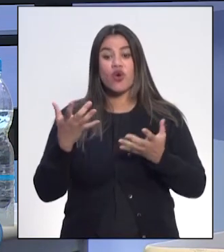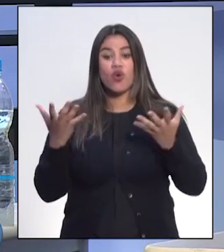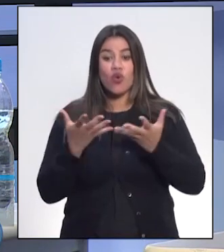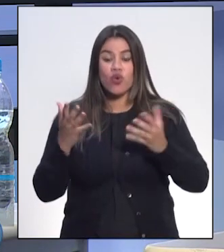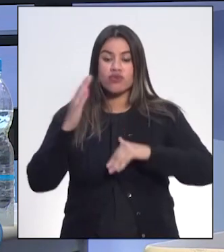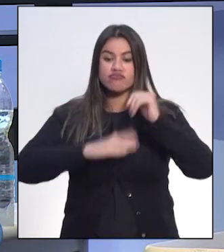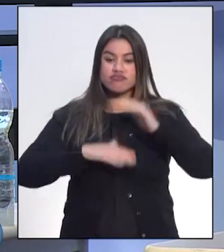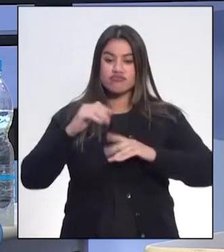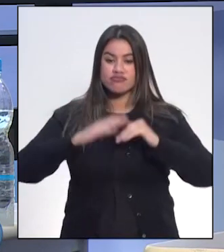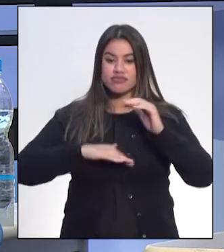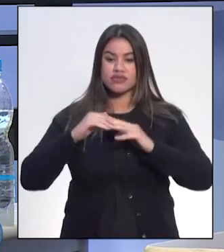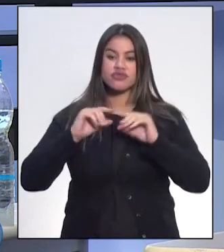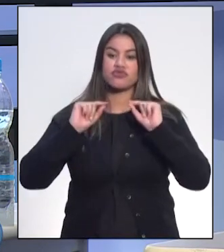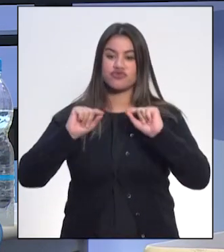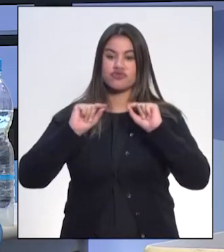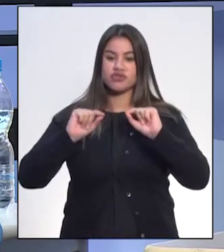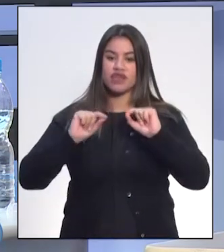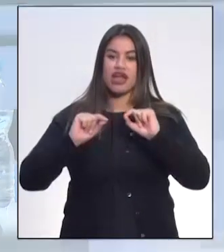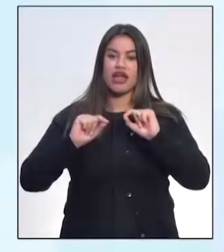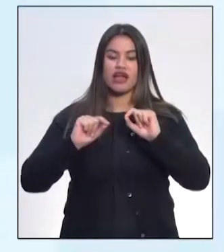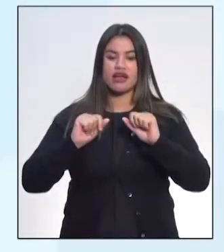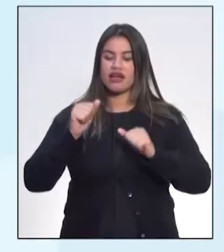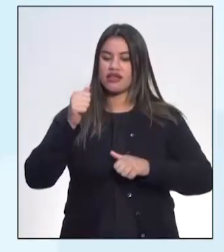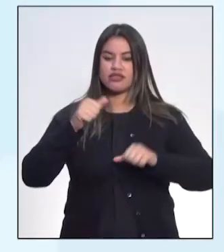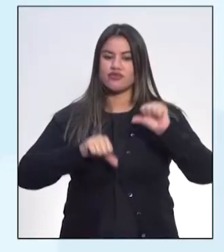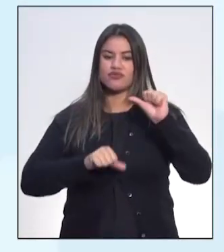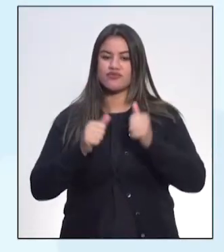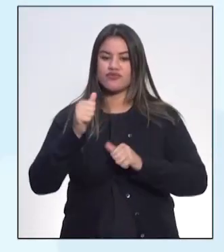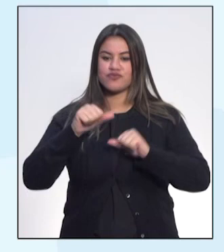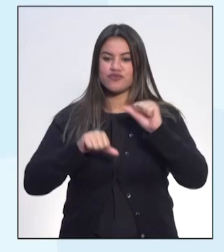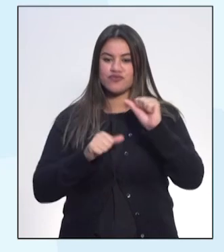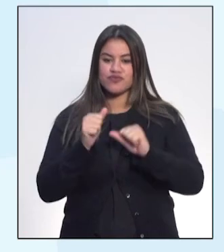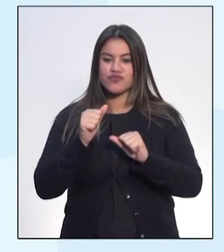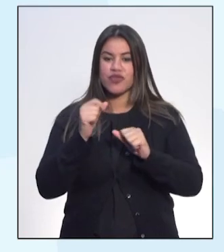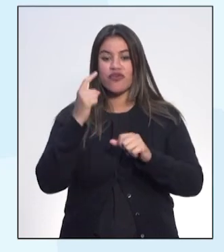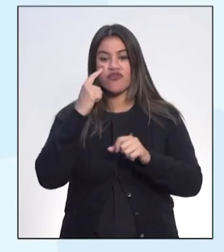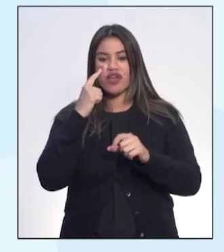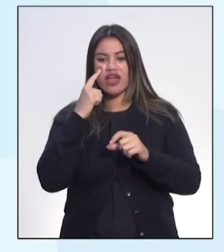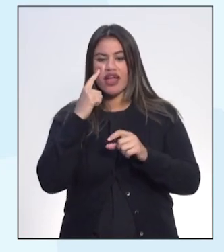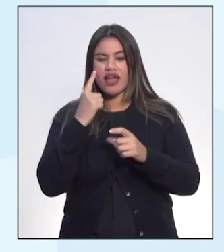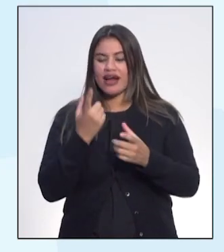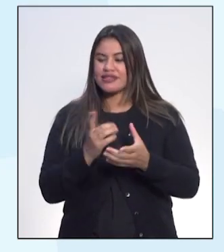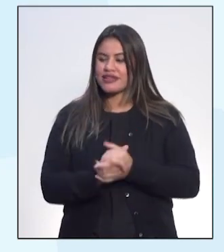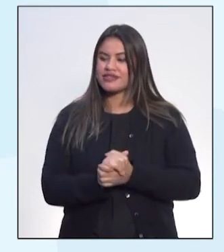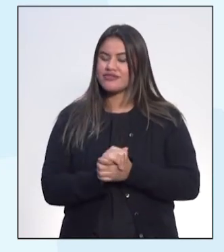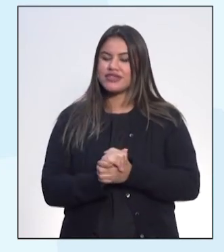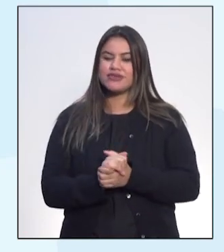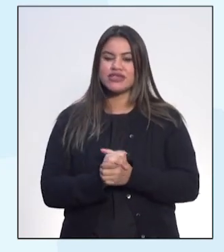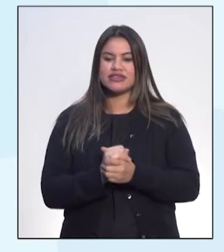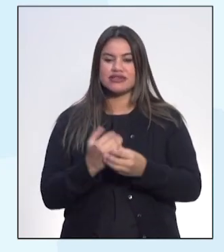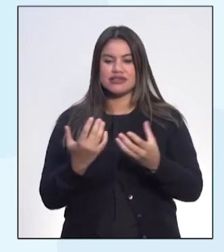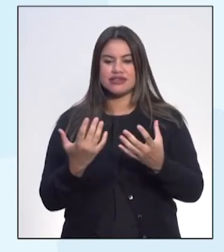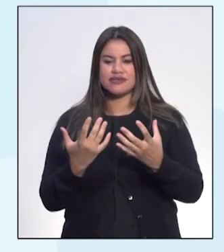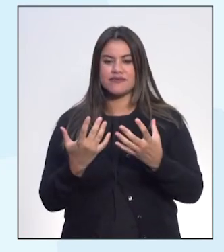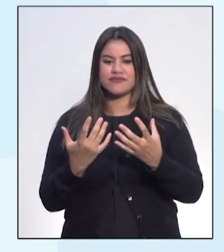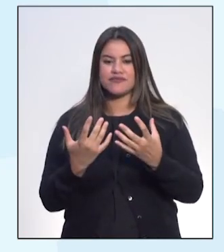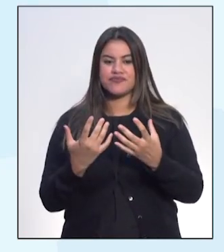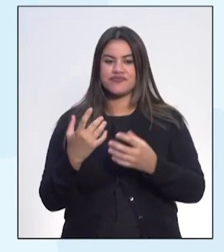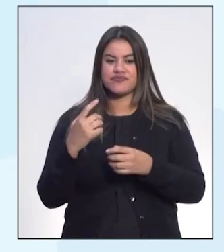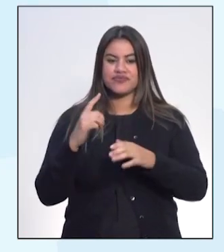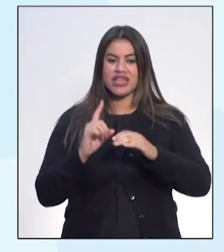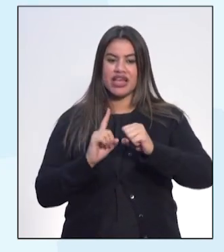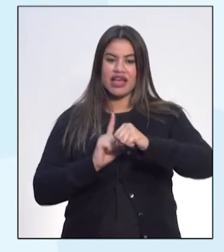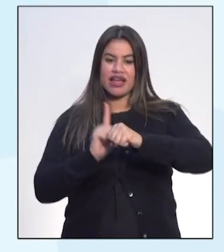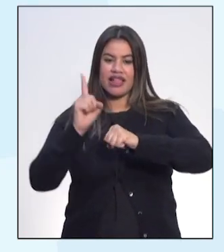o conceito de ligação química em termos das atrações e repulsões entre os elétrons e o seu